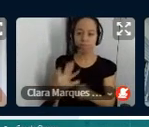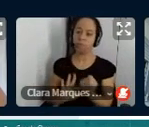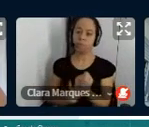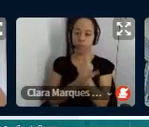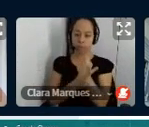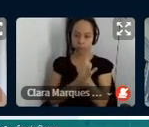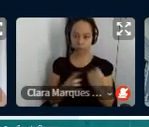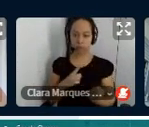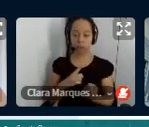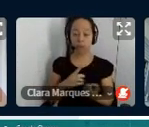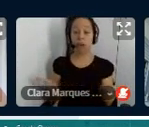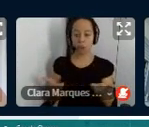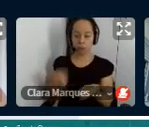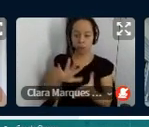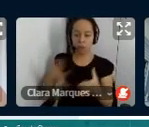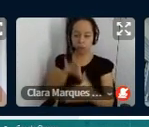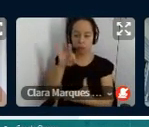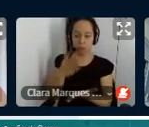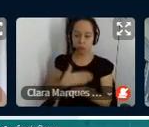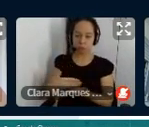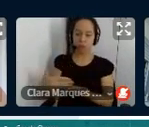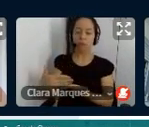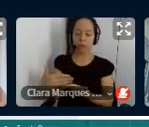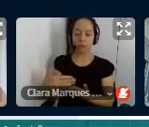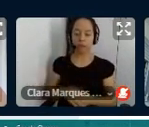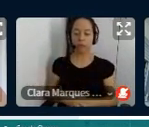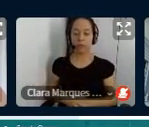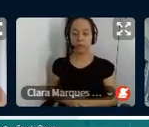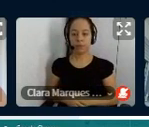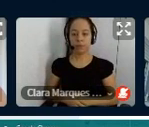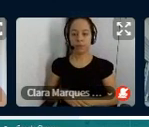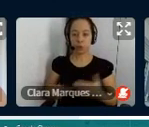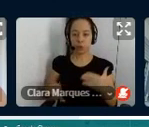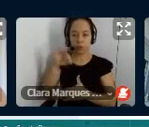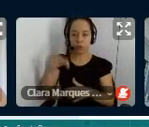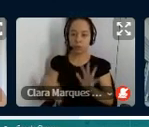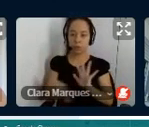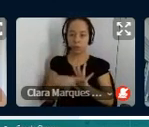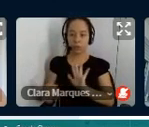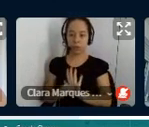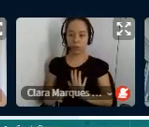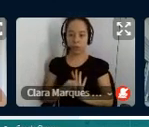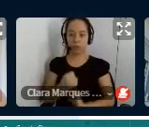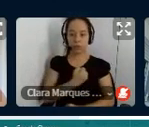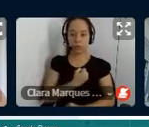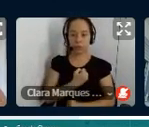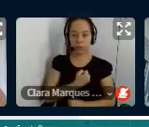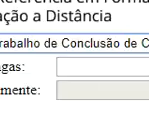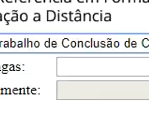conferir e agora ao sofrer em 24